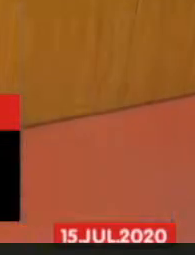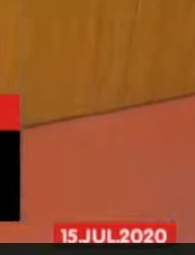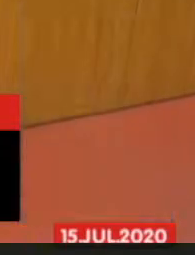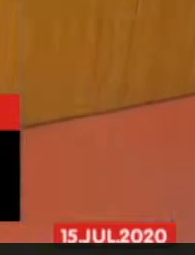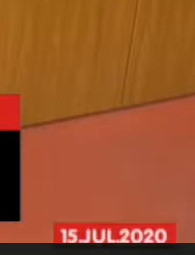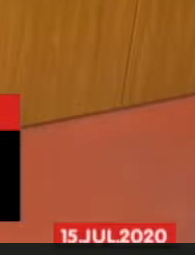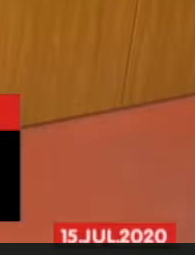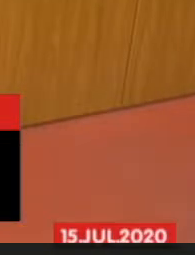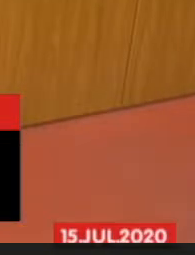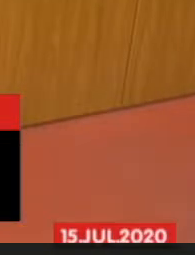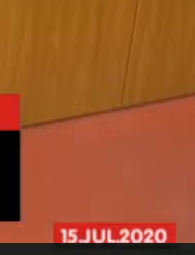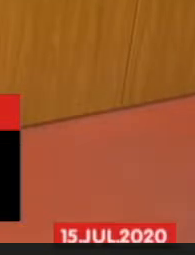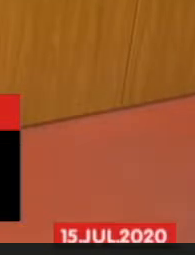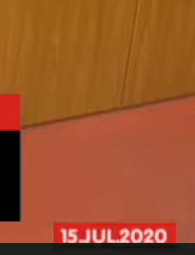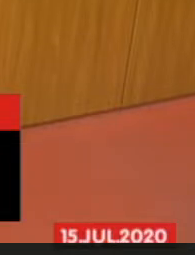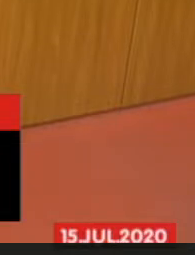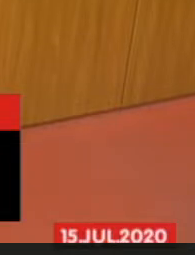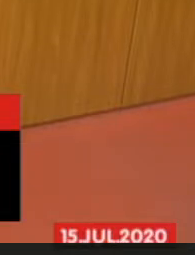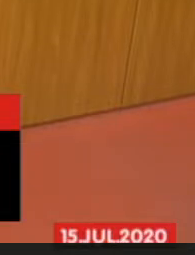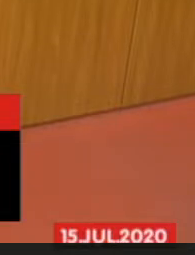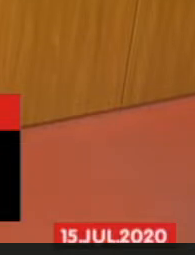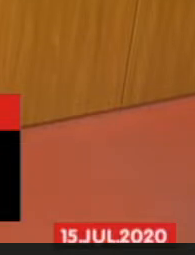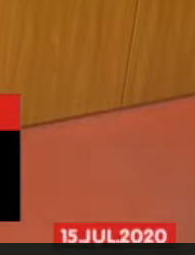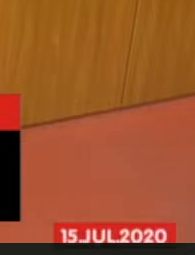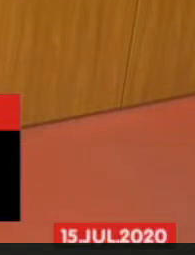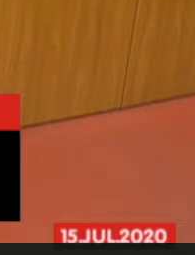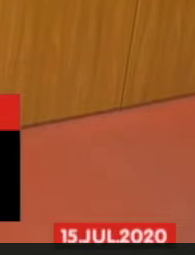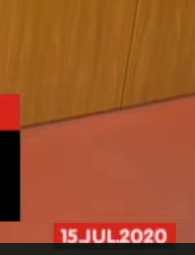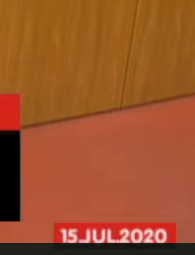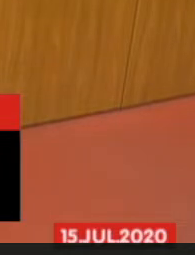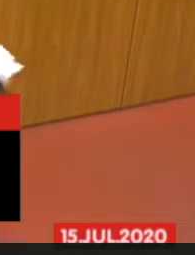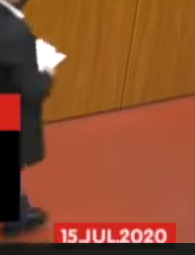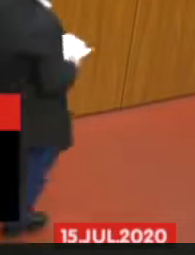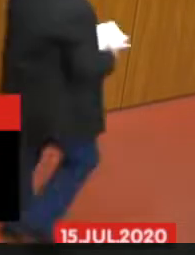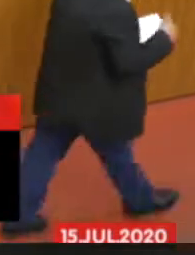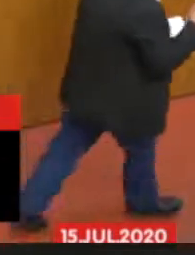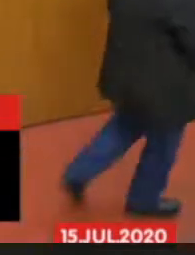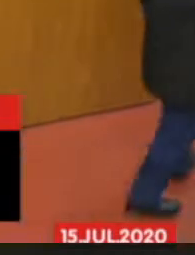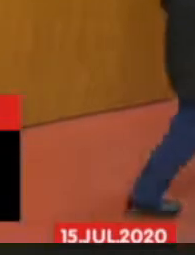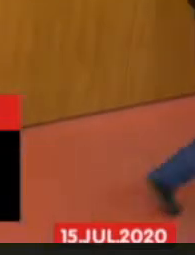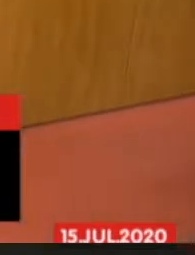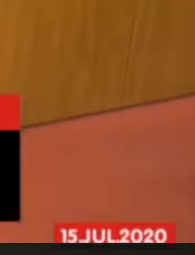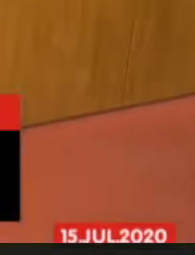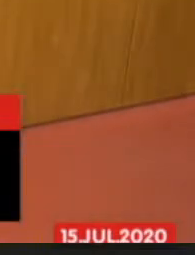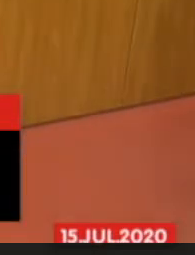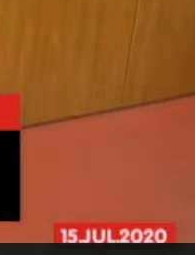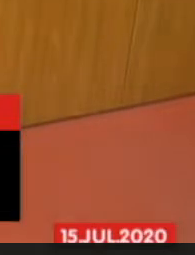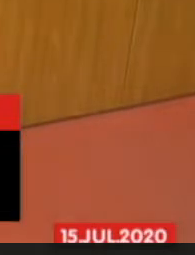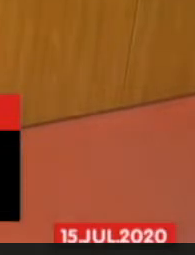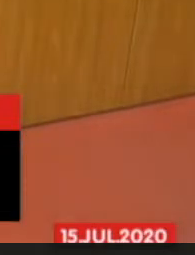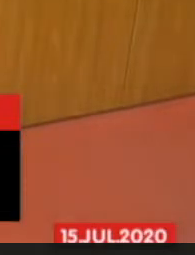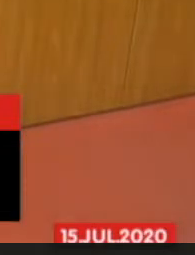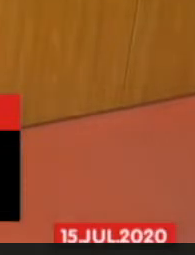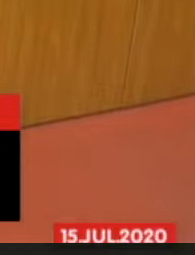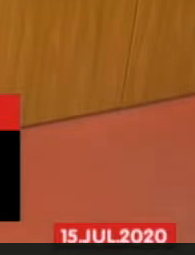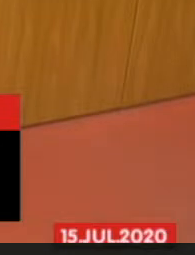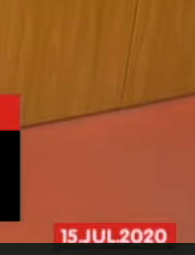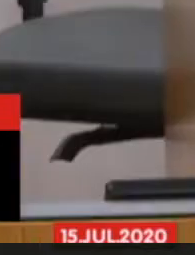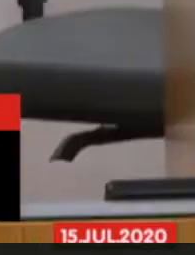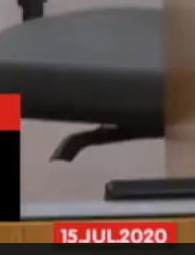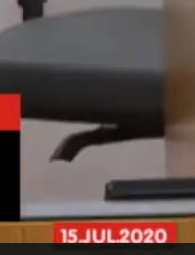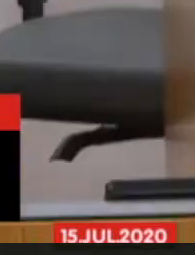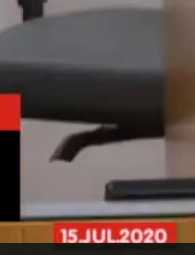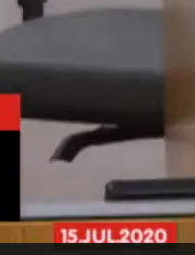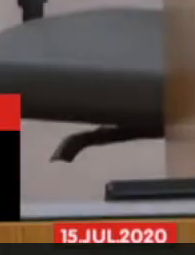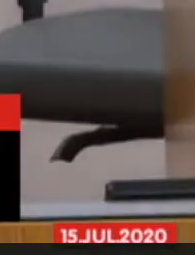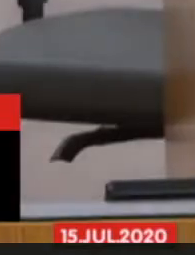é muito obrigado esse foi o seu carlos mário pais kamacho que é dos diretor financeiro do sindicato das